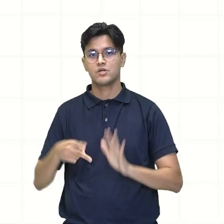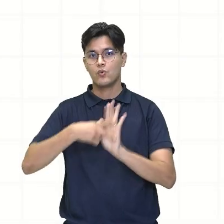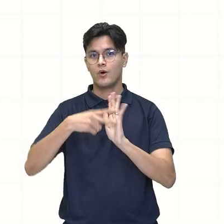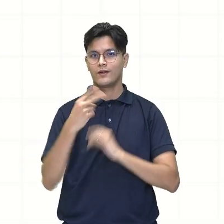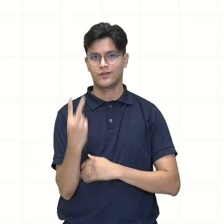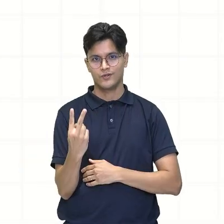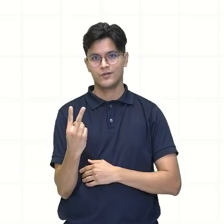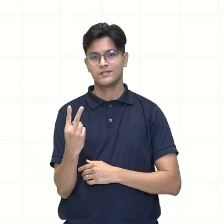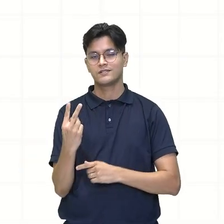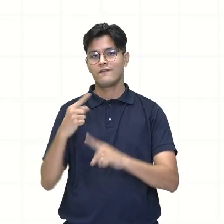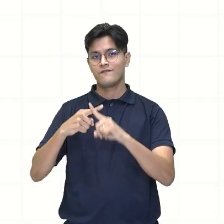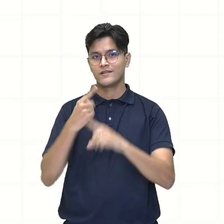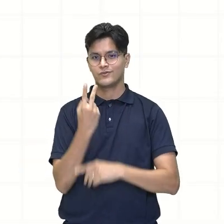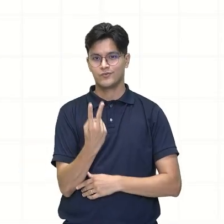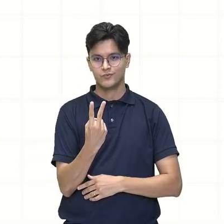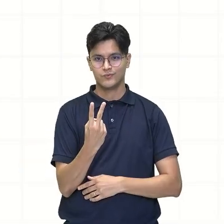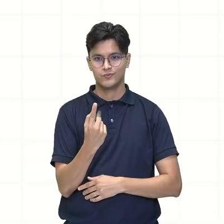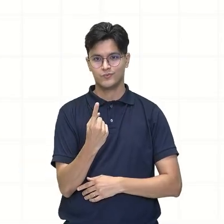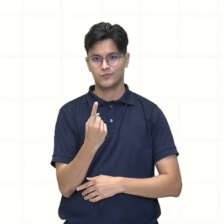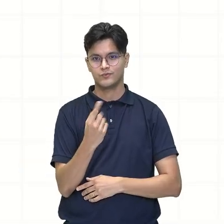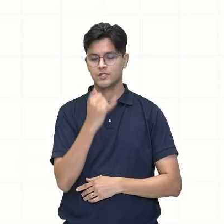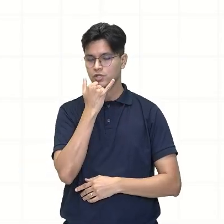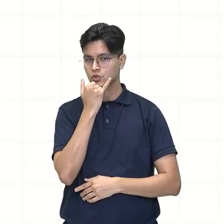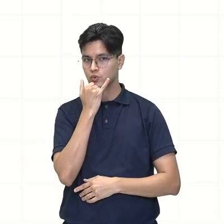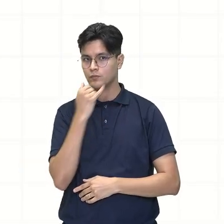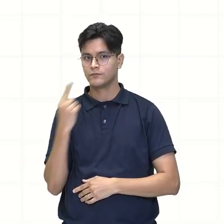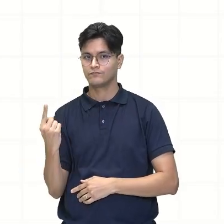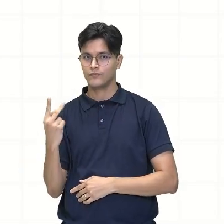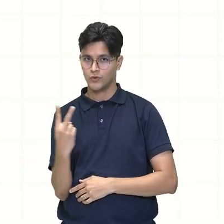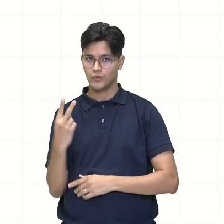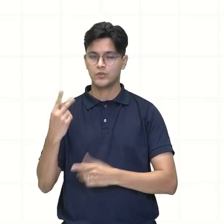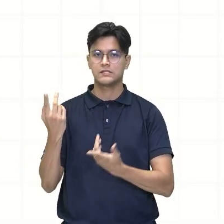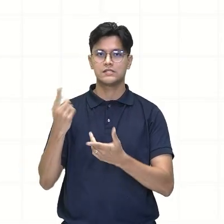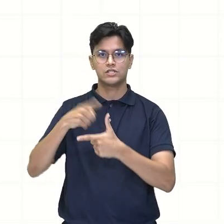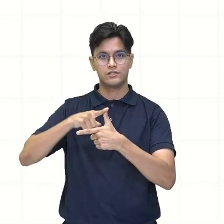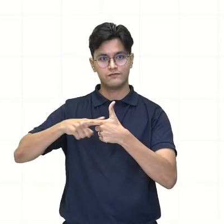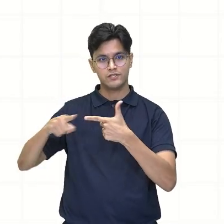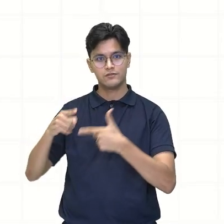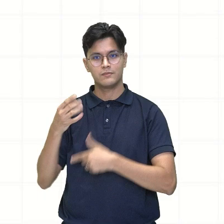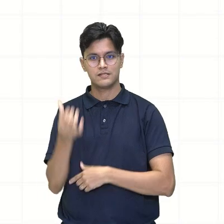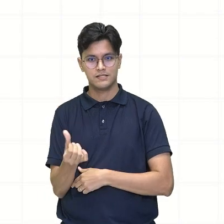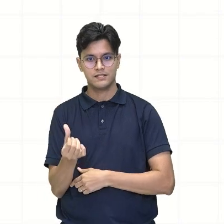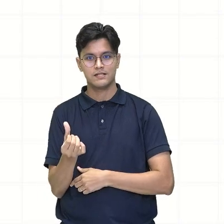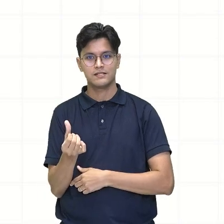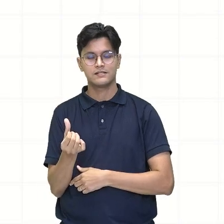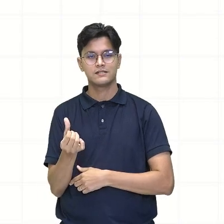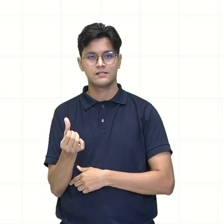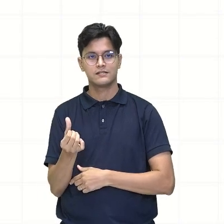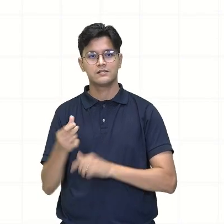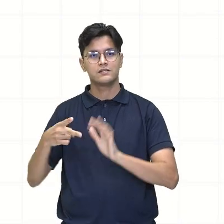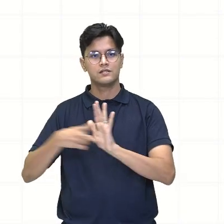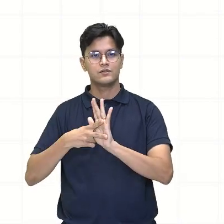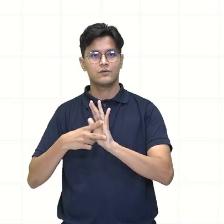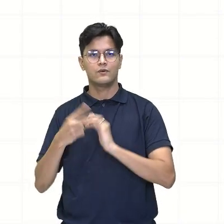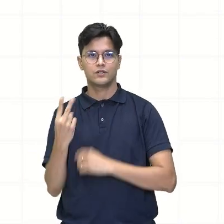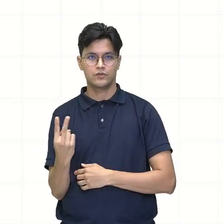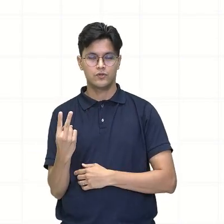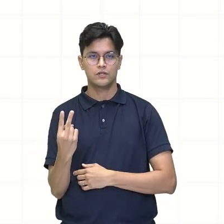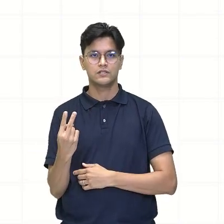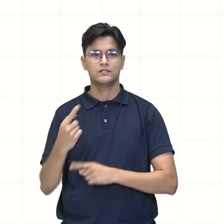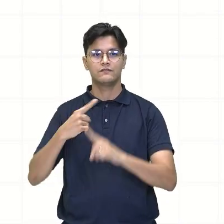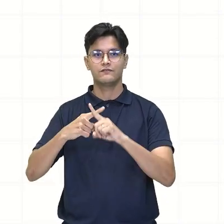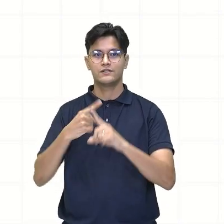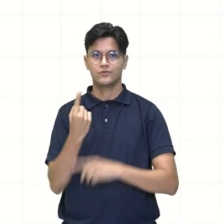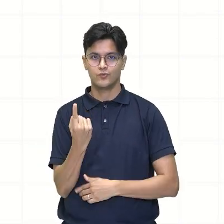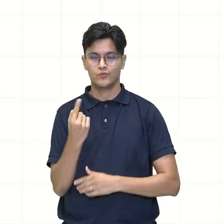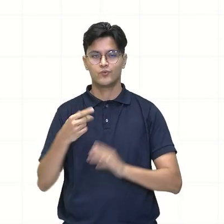2 vezes 1, né, vai dar o próprio 2. Então, o novo numerador dessa segunda fração